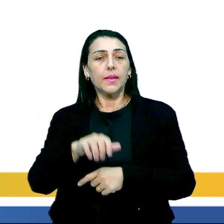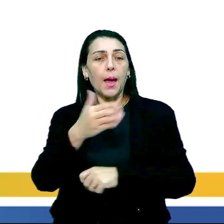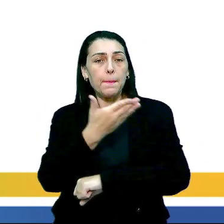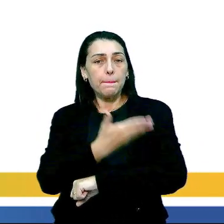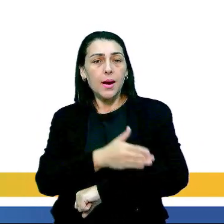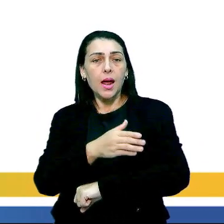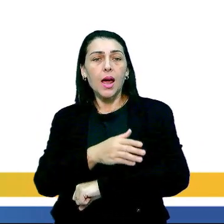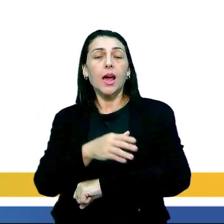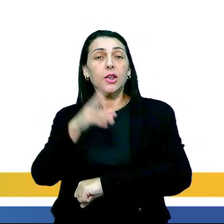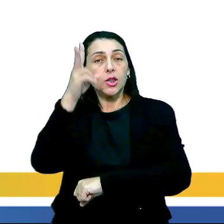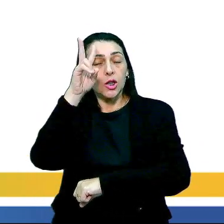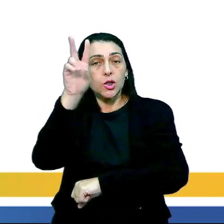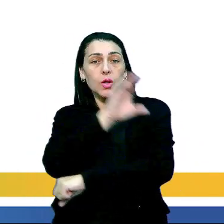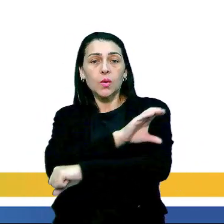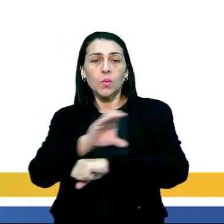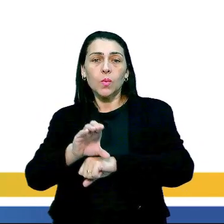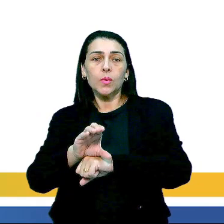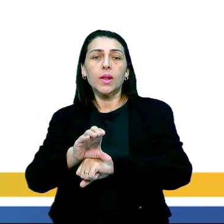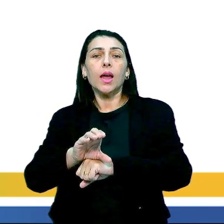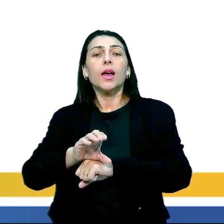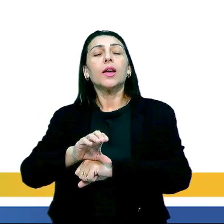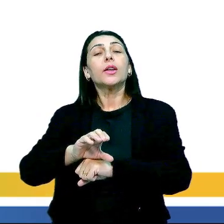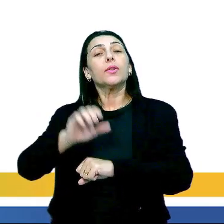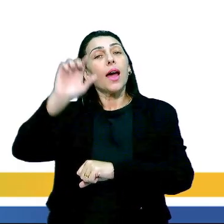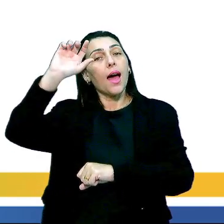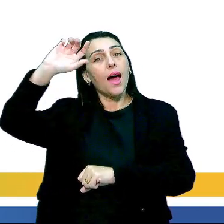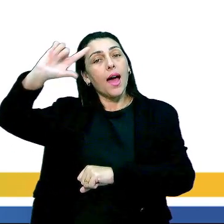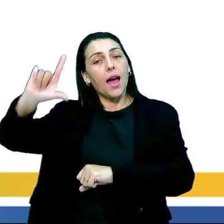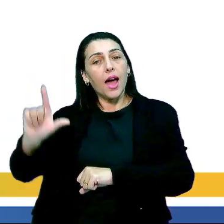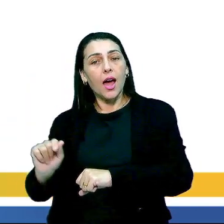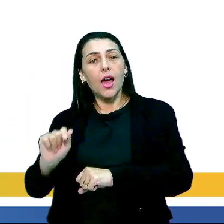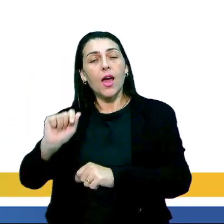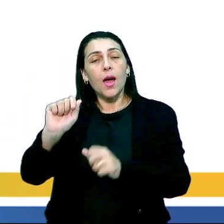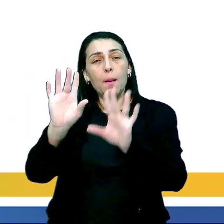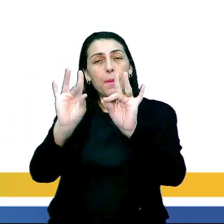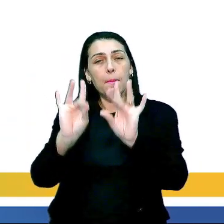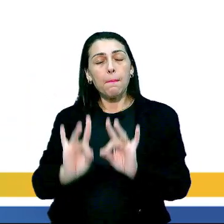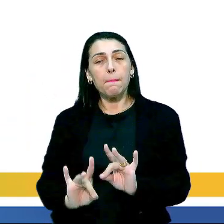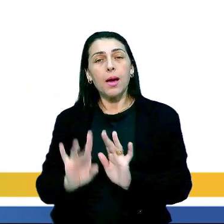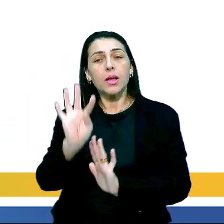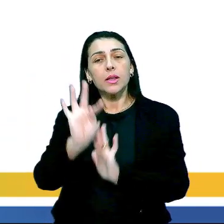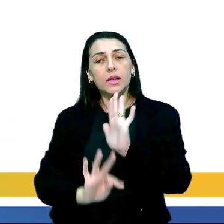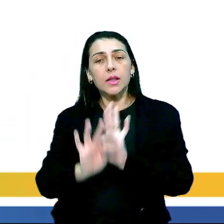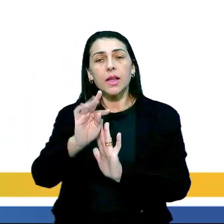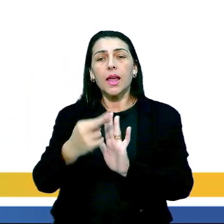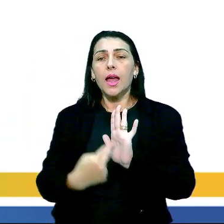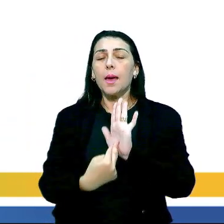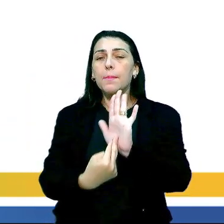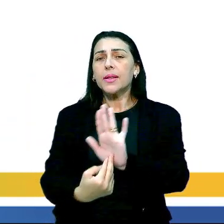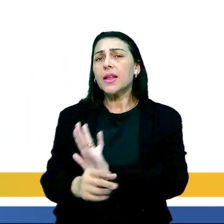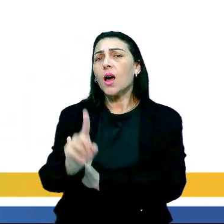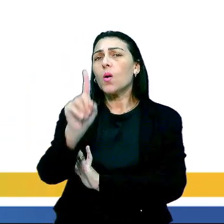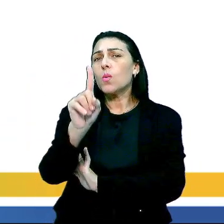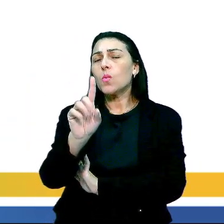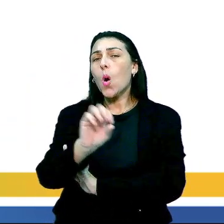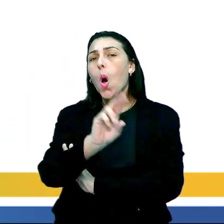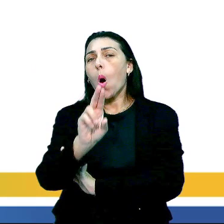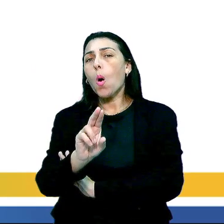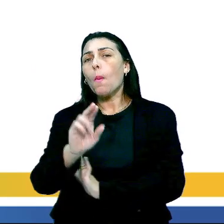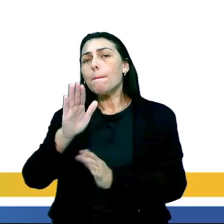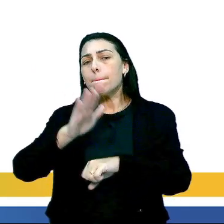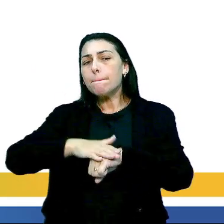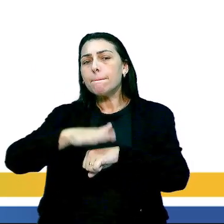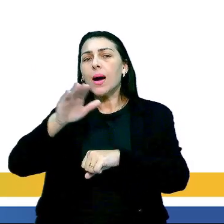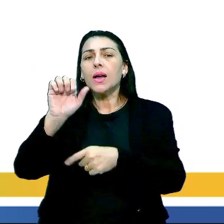prática histórica cultural de matriz africana, descrita no texto, representava um ou